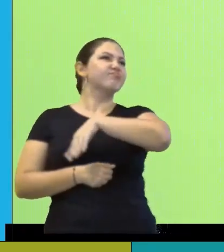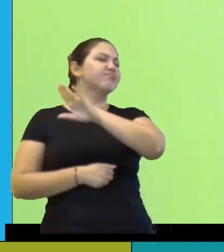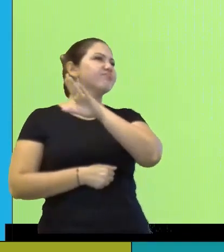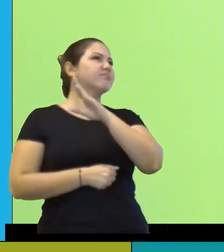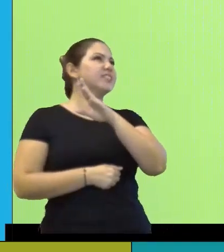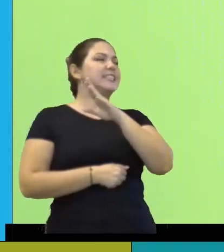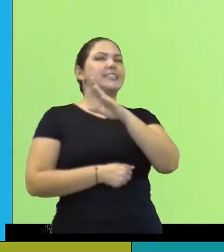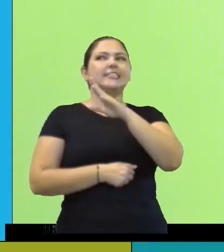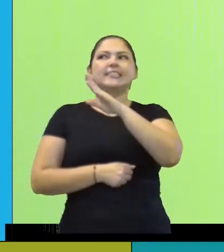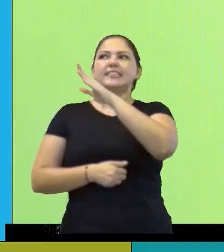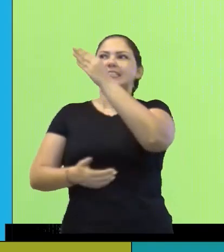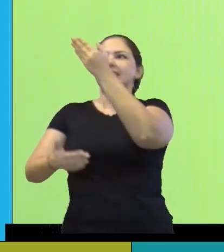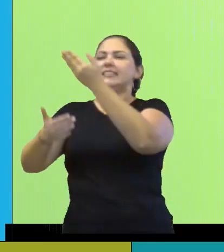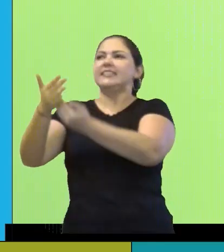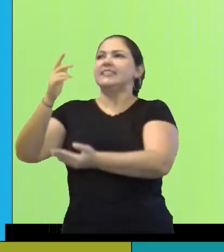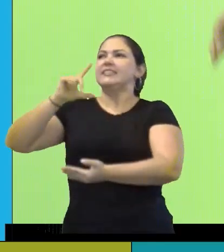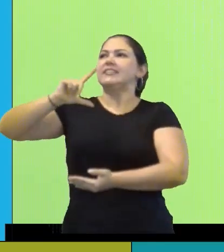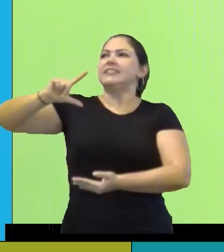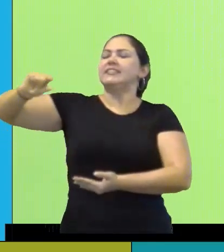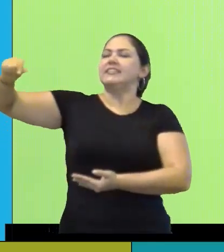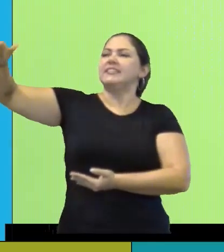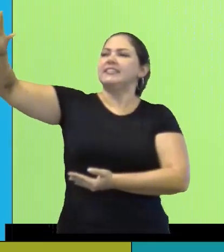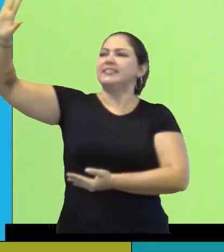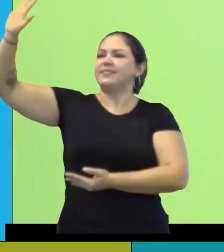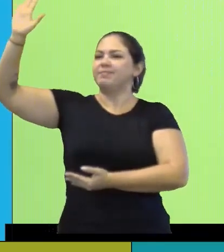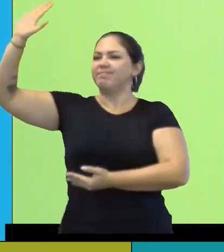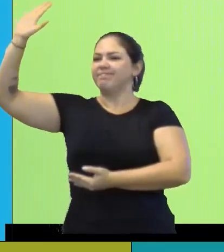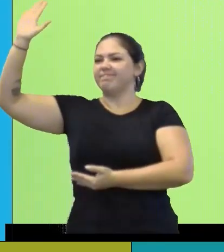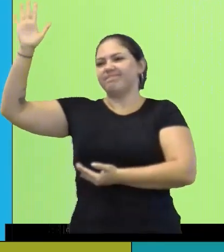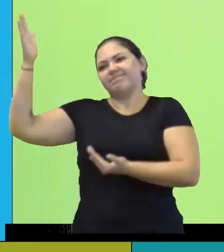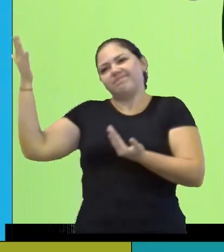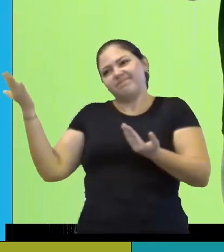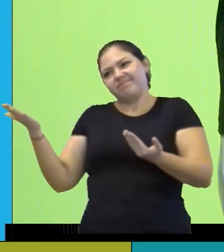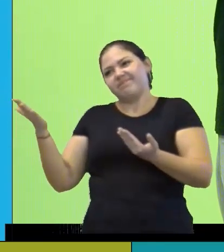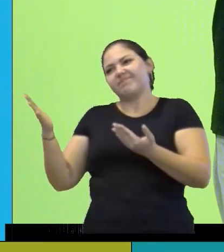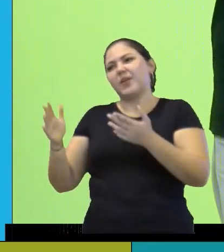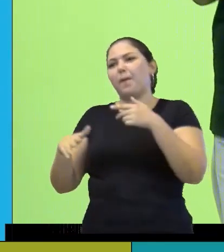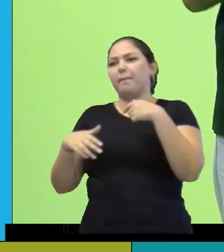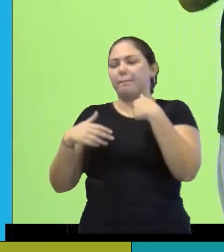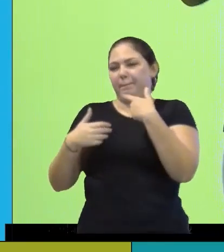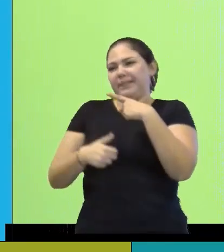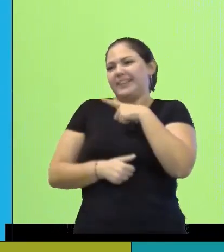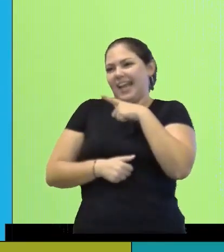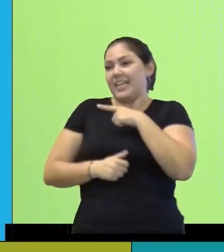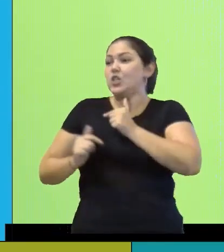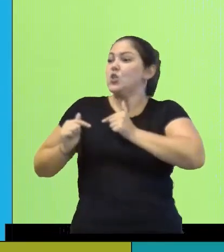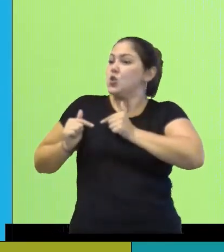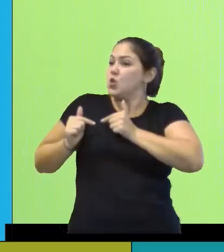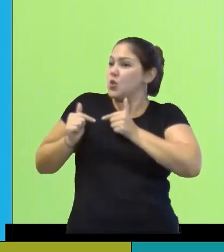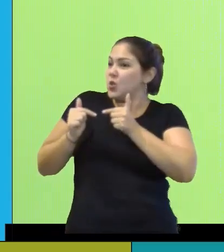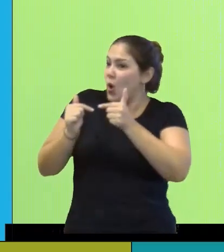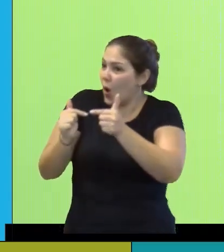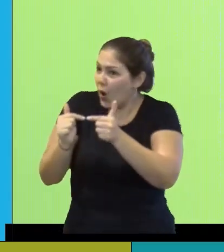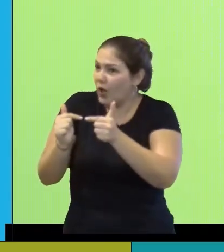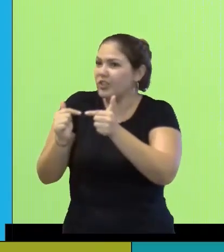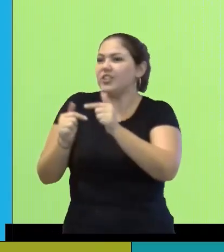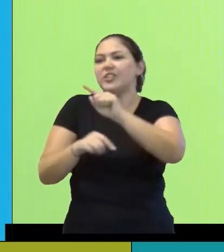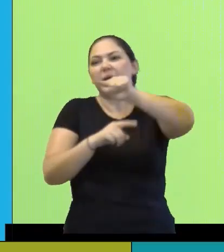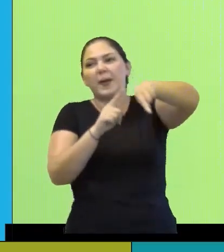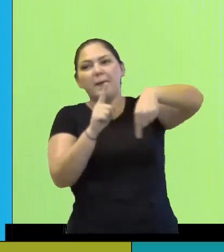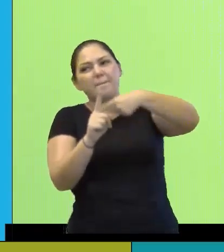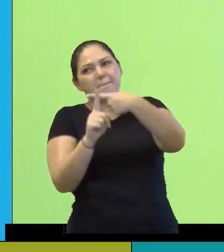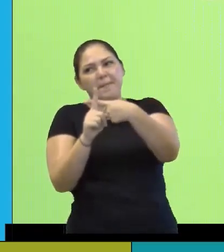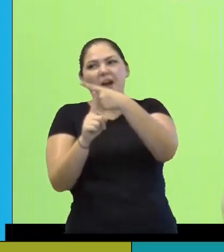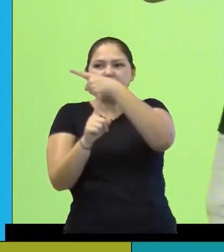É preciso dizer que a vida ela é feita de escolhas, mas também ela é feita de acaso.